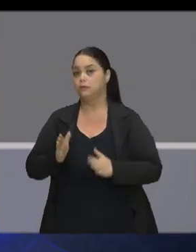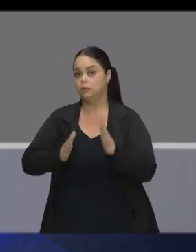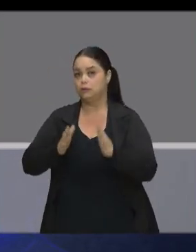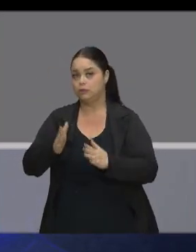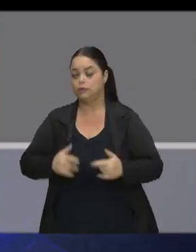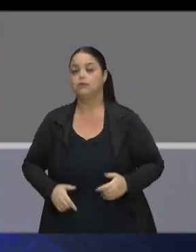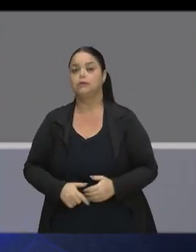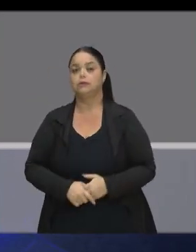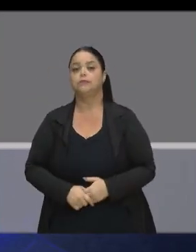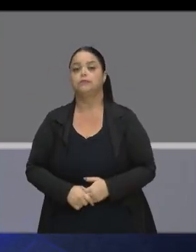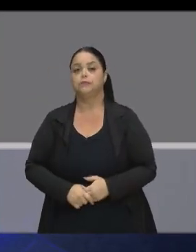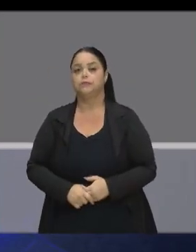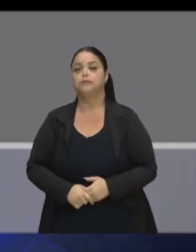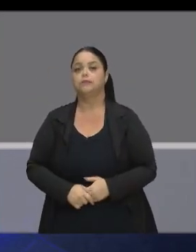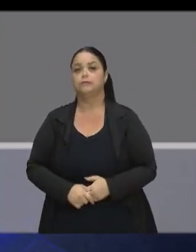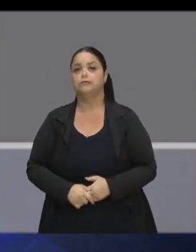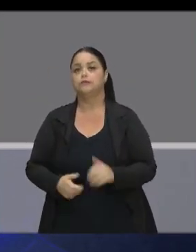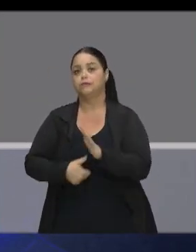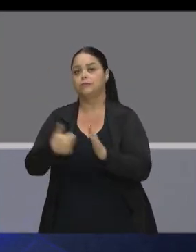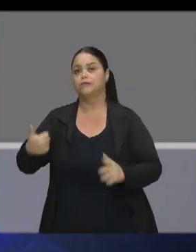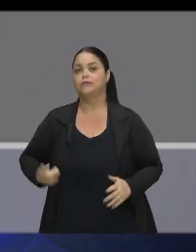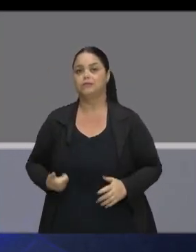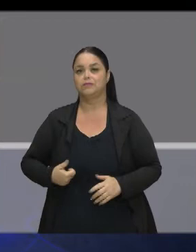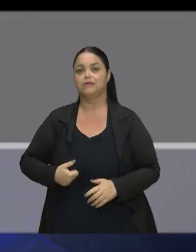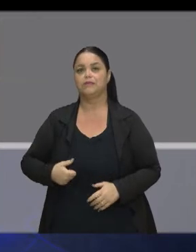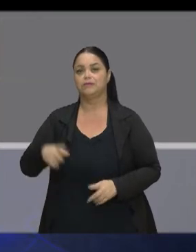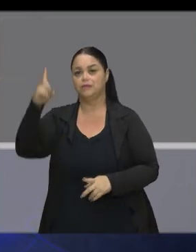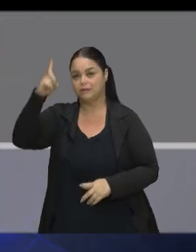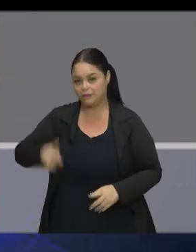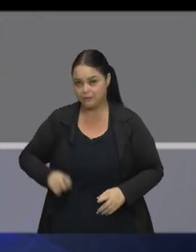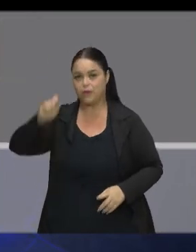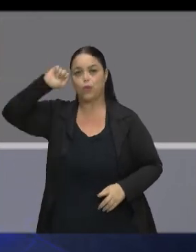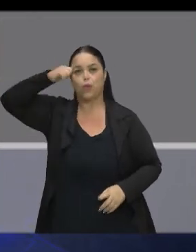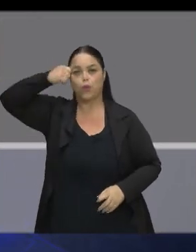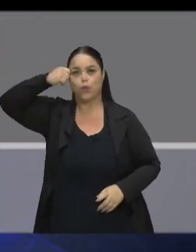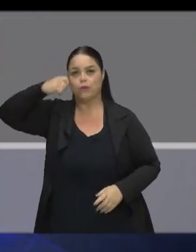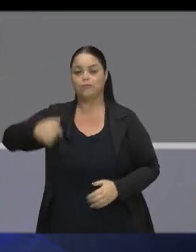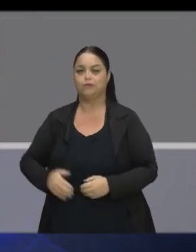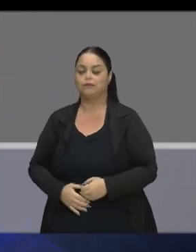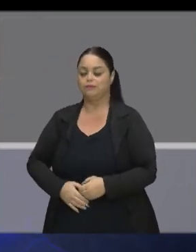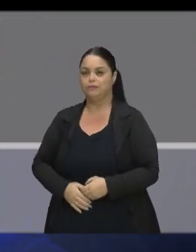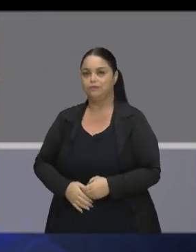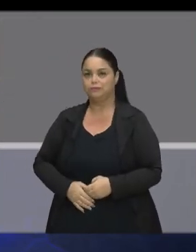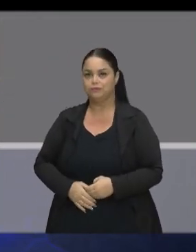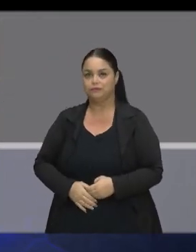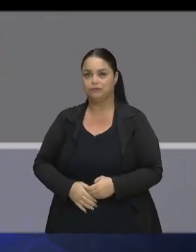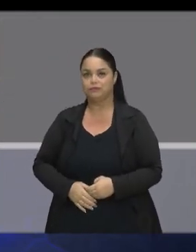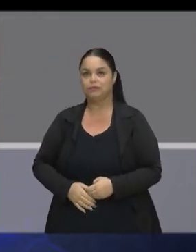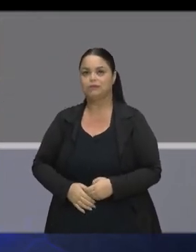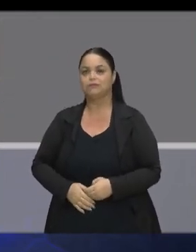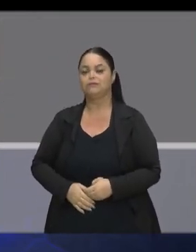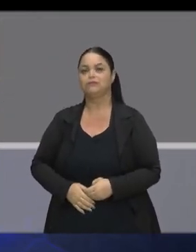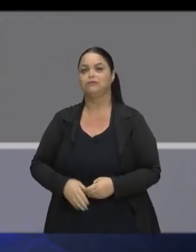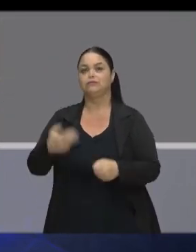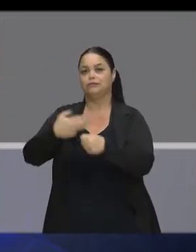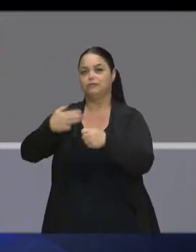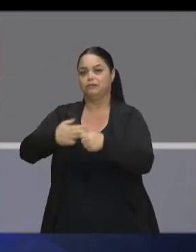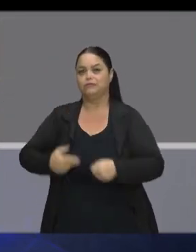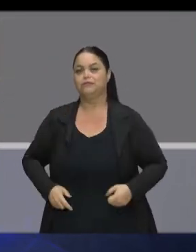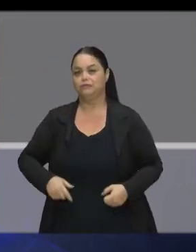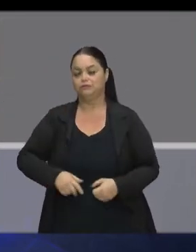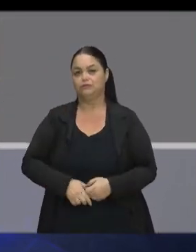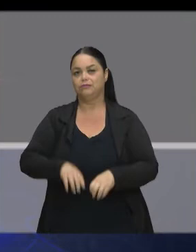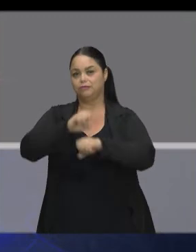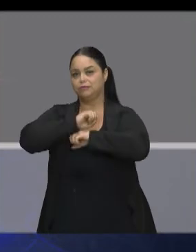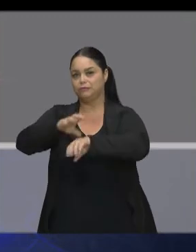ela foi a primeira diretora negra da Rede Municipal de Ensino de São José